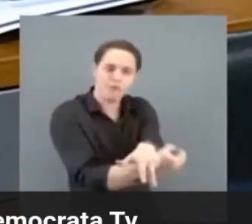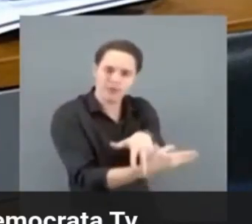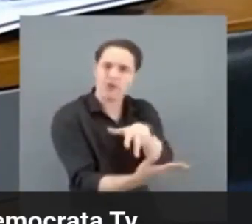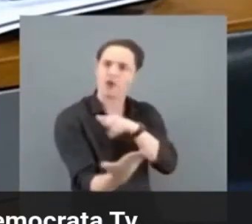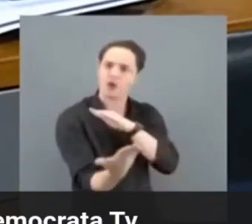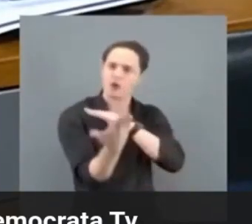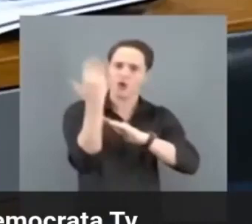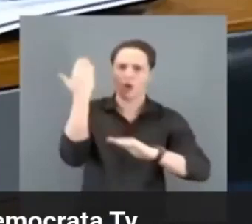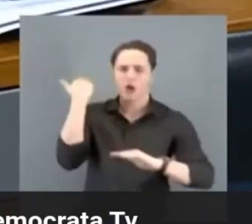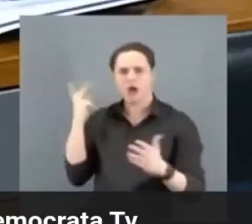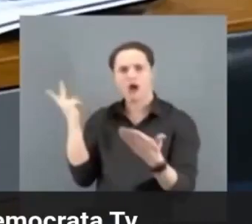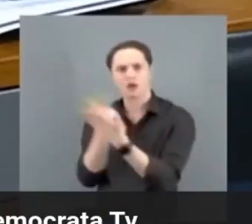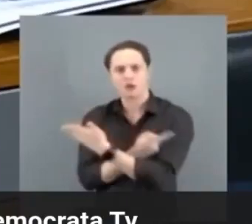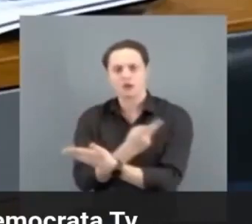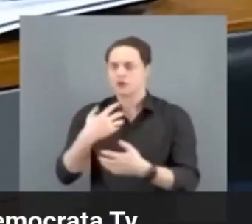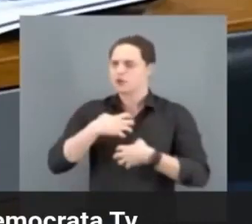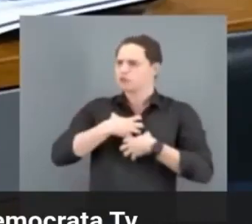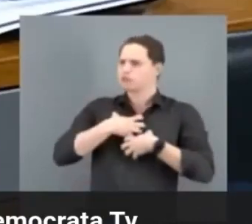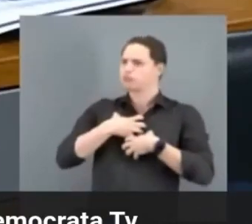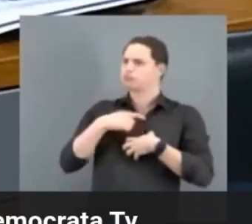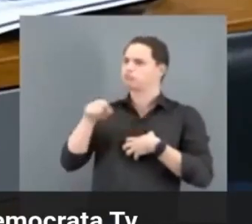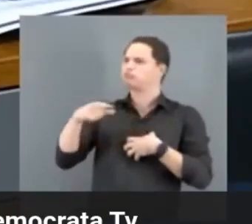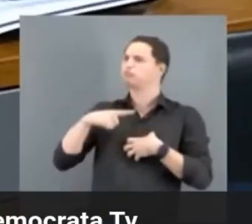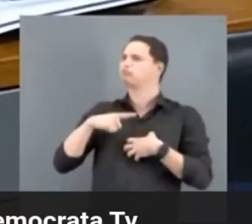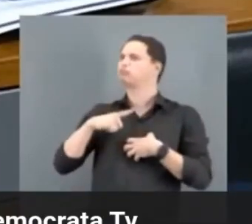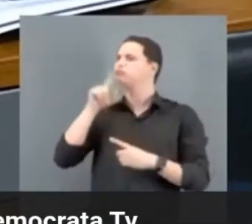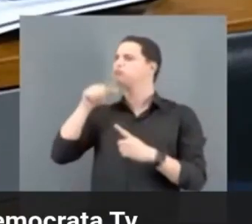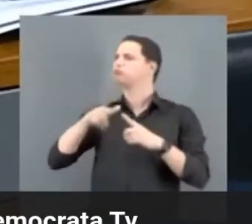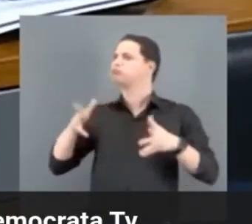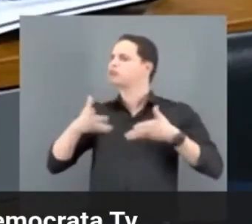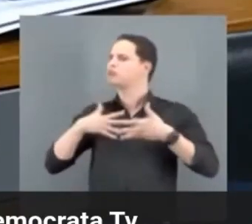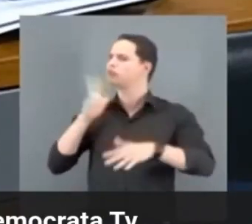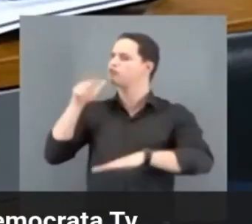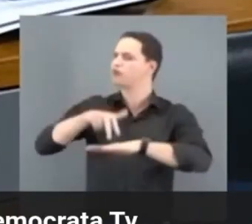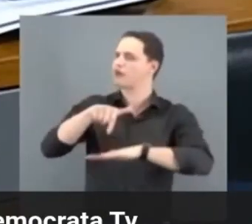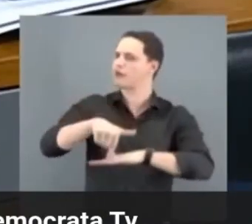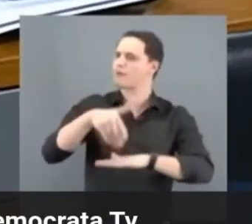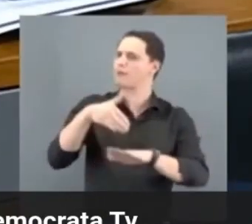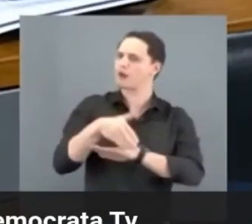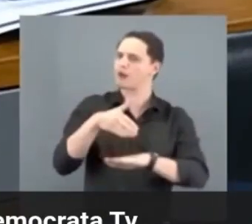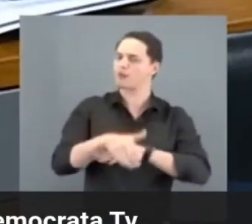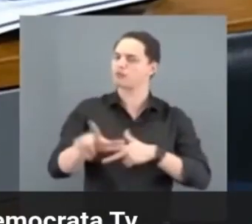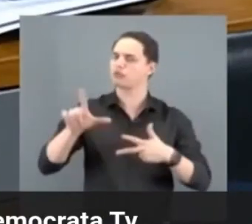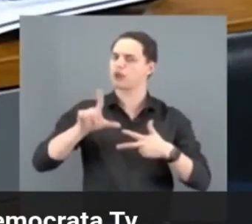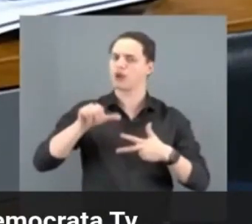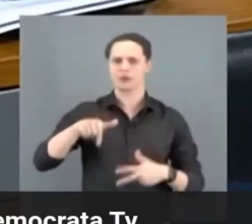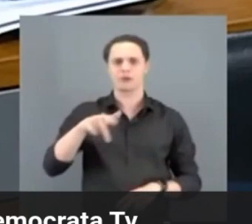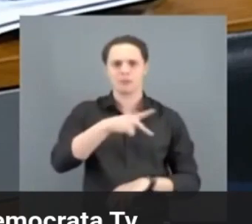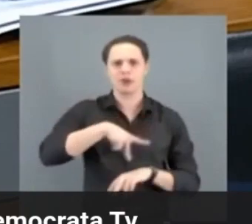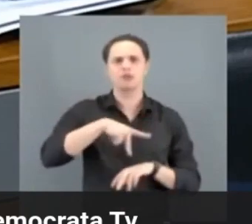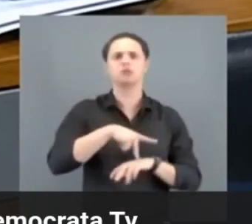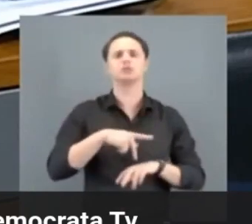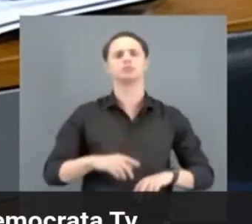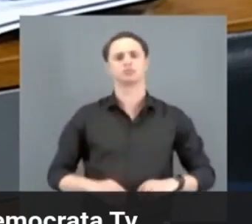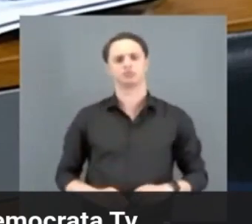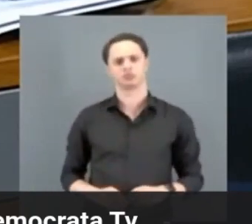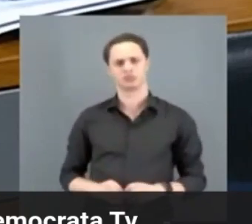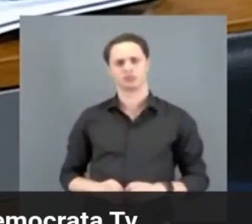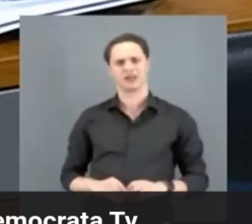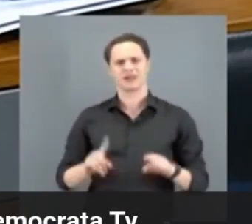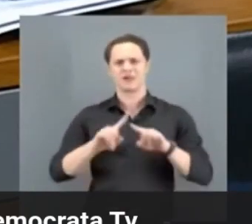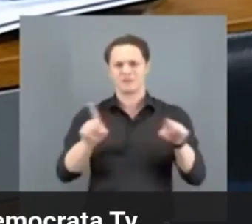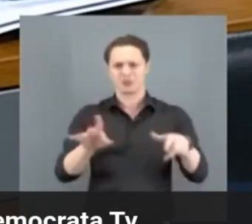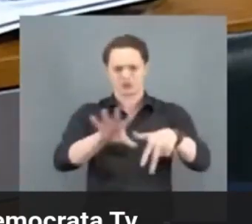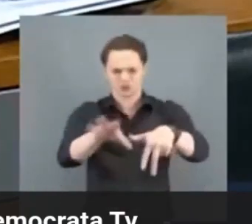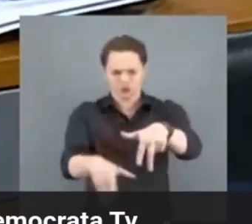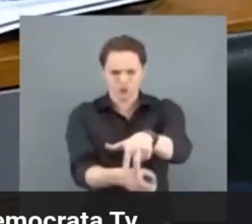à baila e que me motivaram também para vir fazer alguma coisa por esse país. Mas corrupção, o senhor